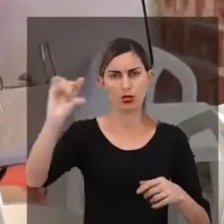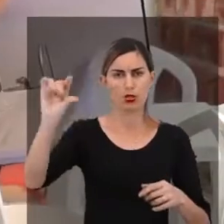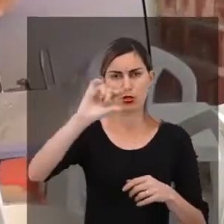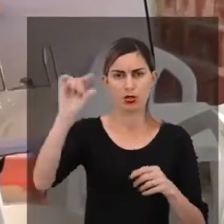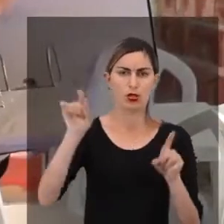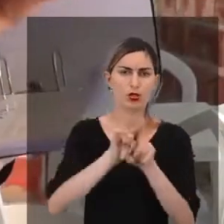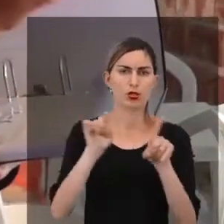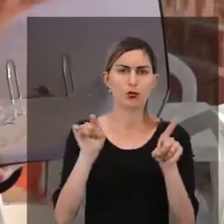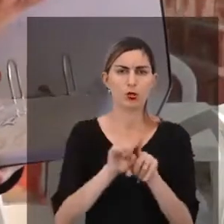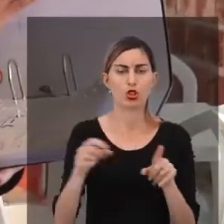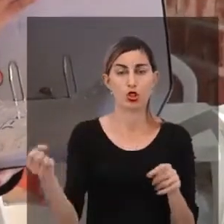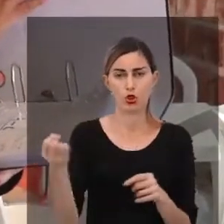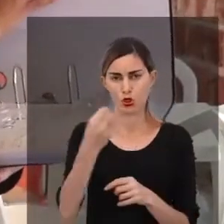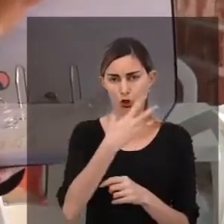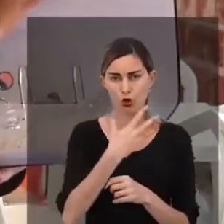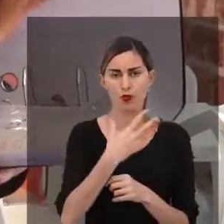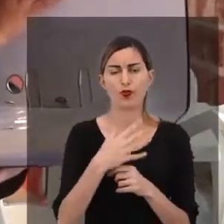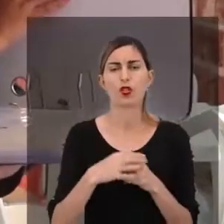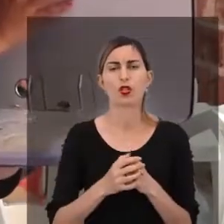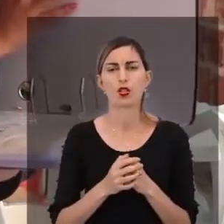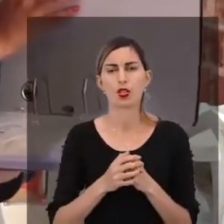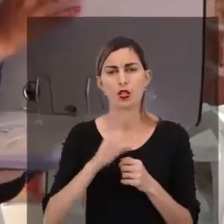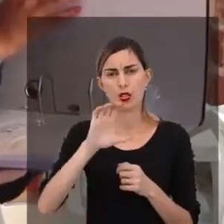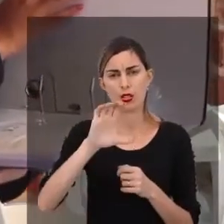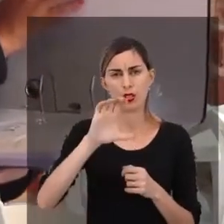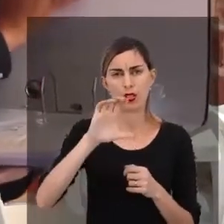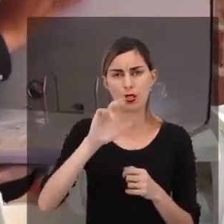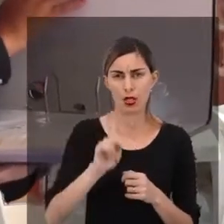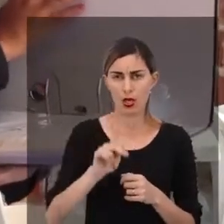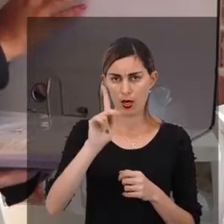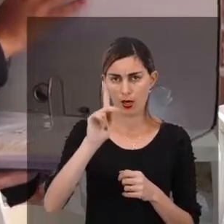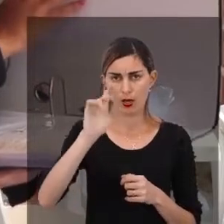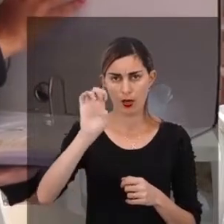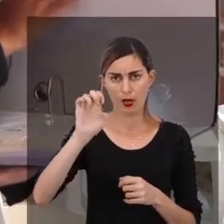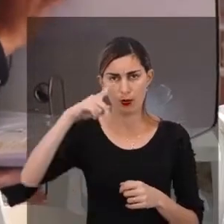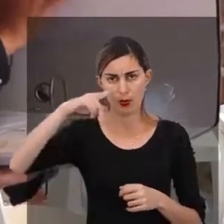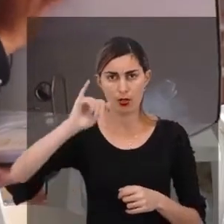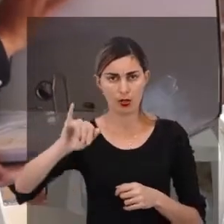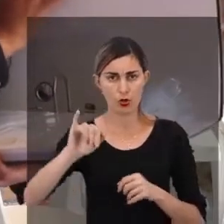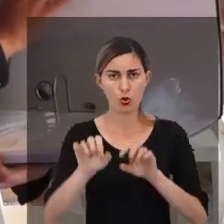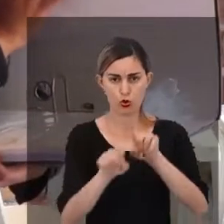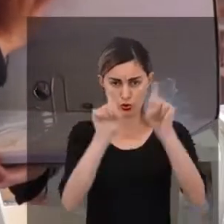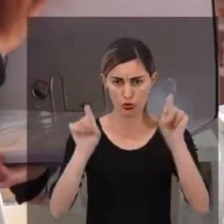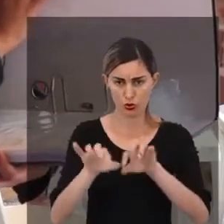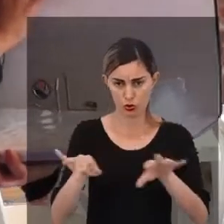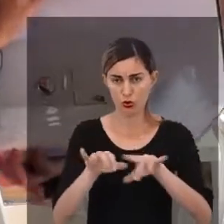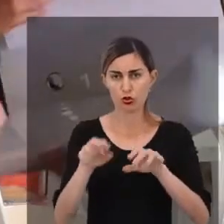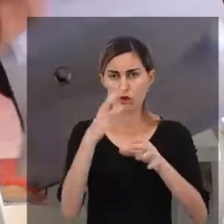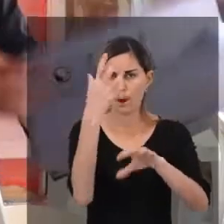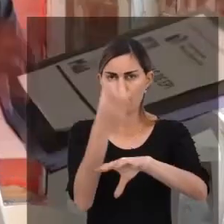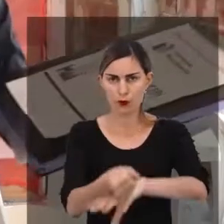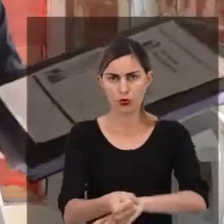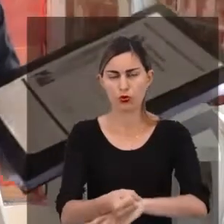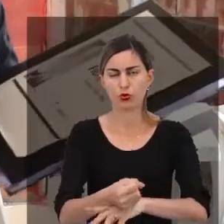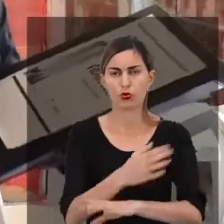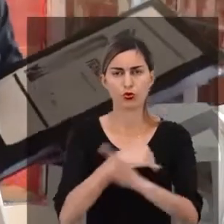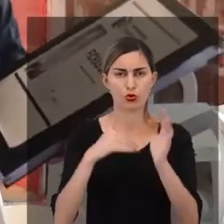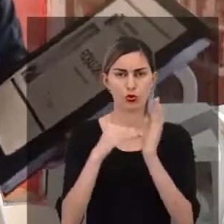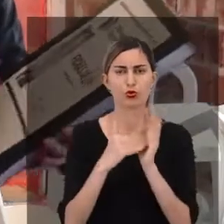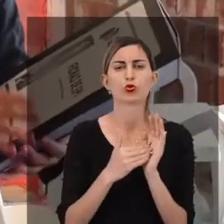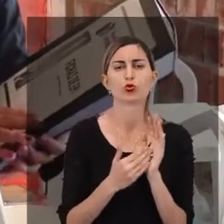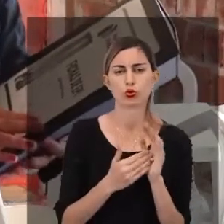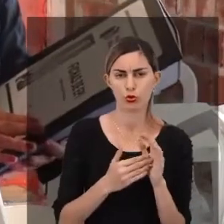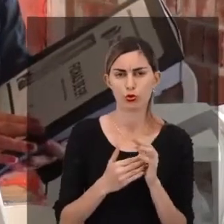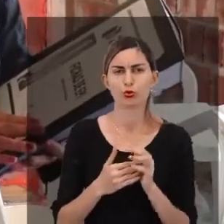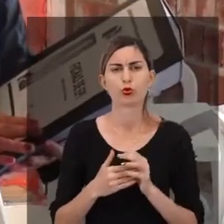Aqui também tem uma coisa nova, que é o KEPI, né, que hoje é pelo site, você puxa toda